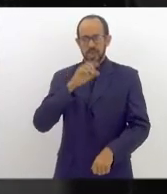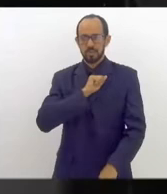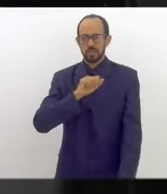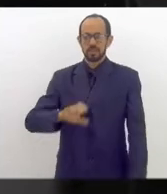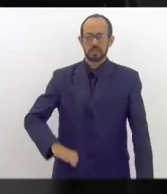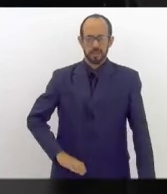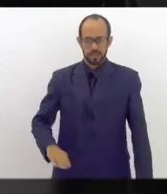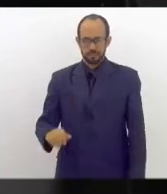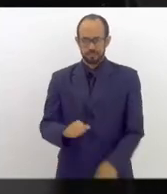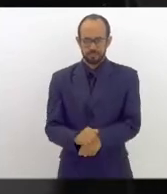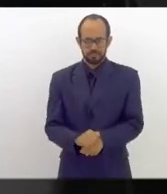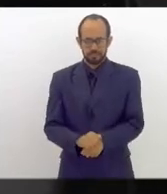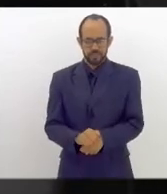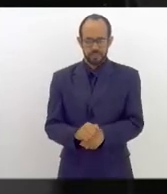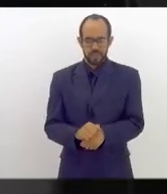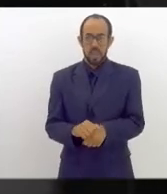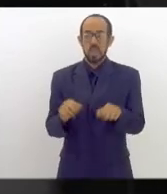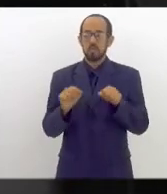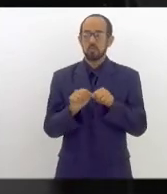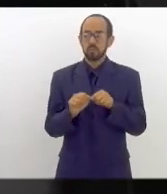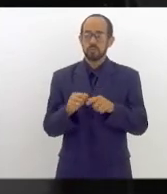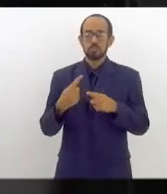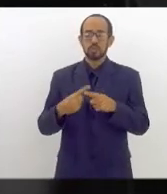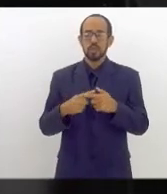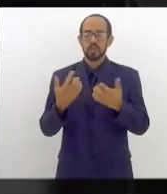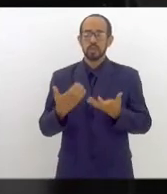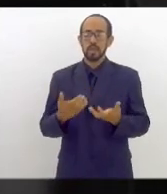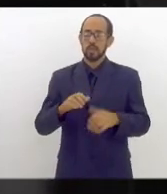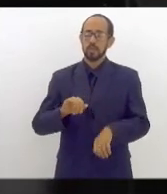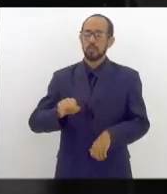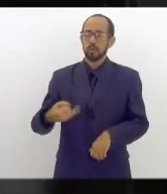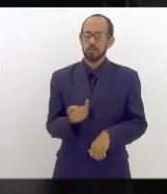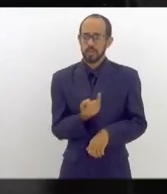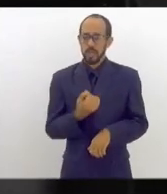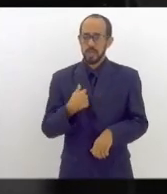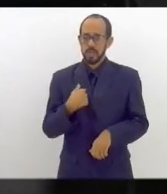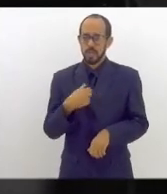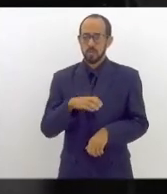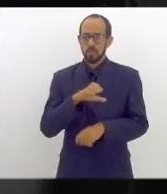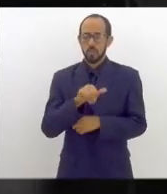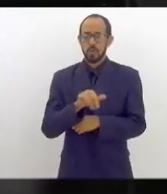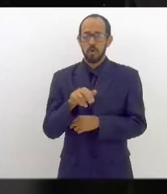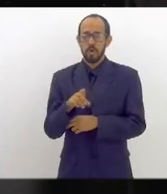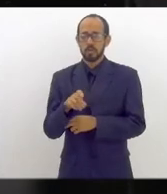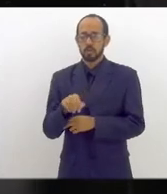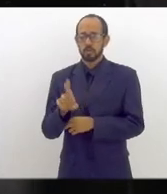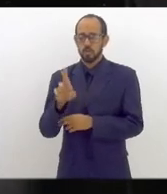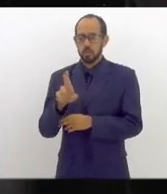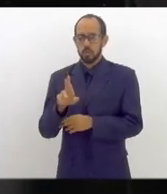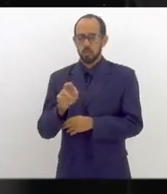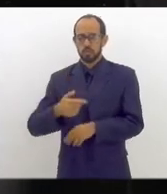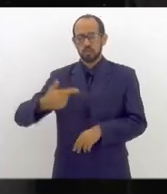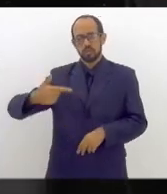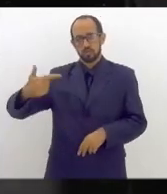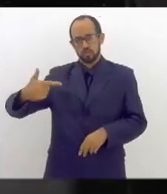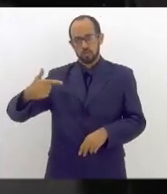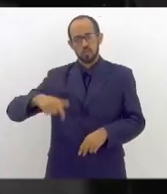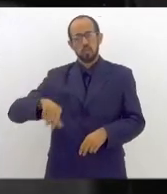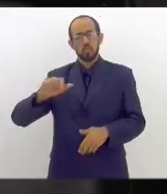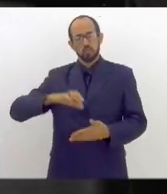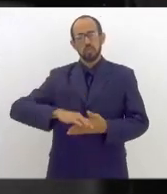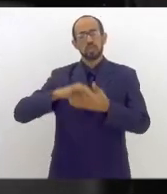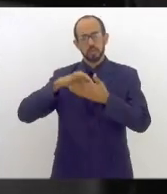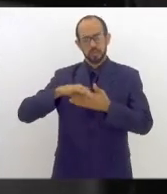o fiz porque eu quero aproveitar aqui como corregedor Geral de Justiça segunda autoridade do Poder Judiciário